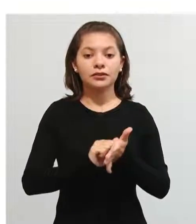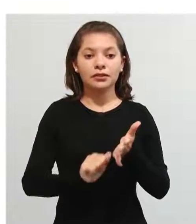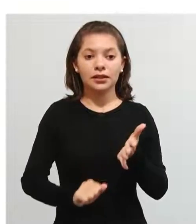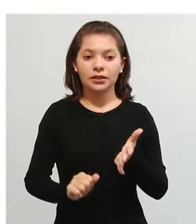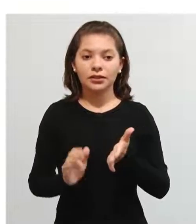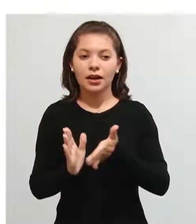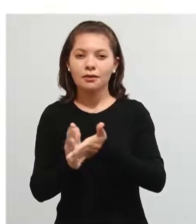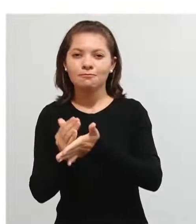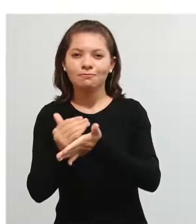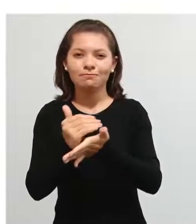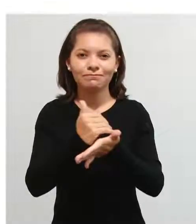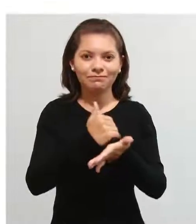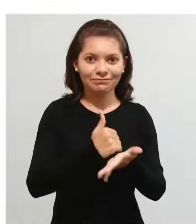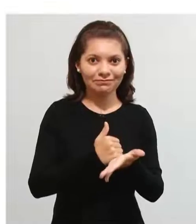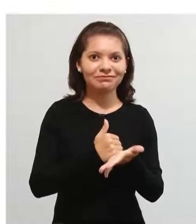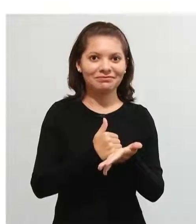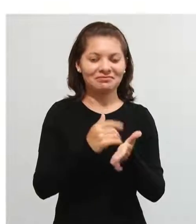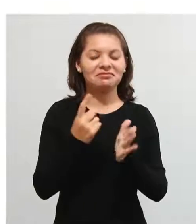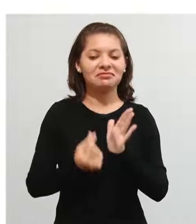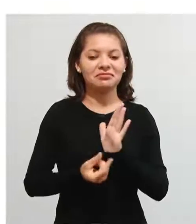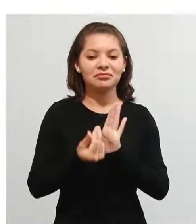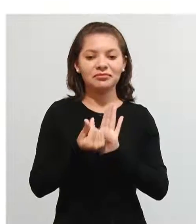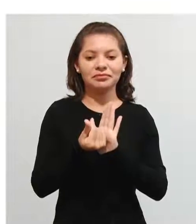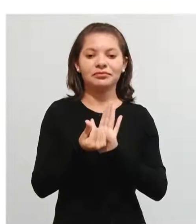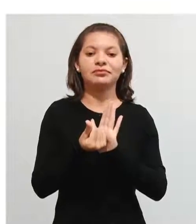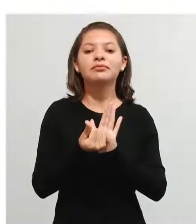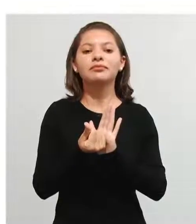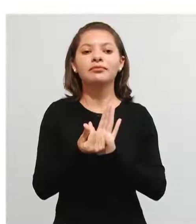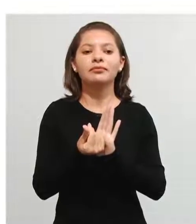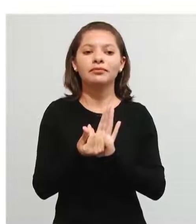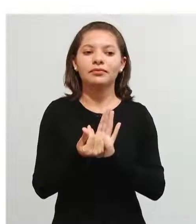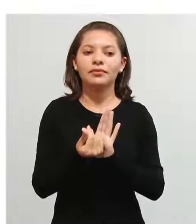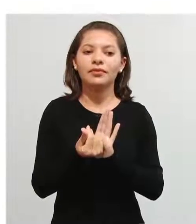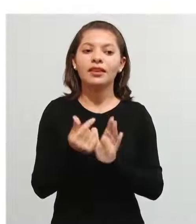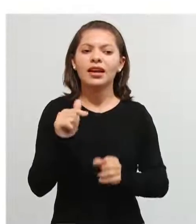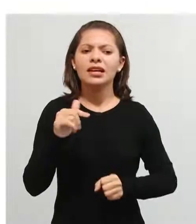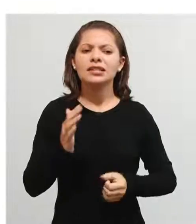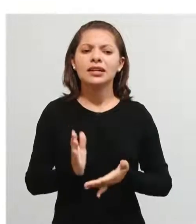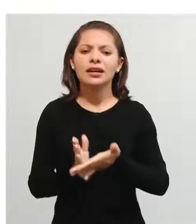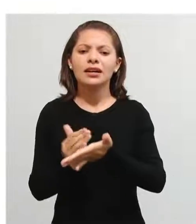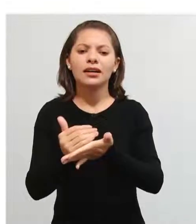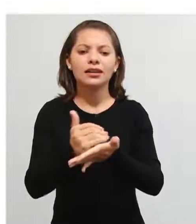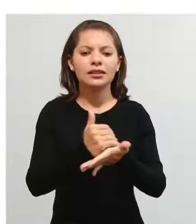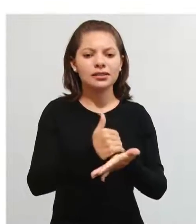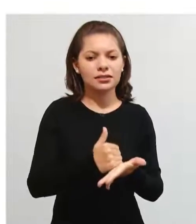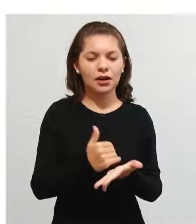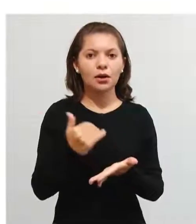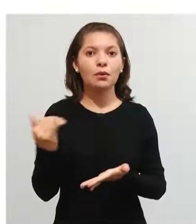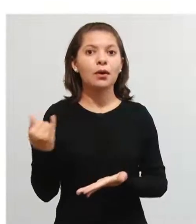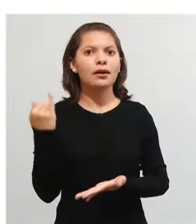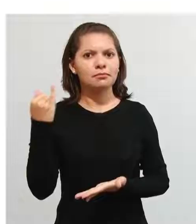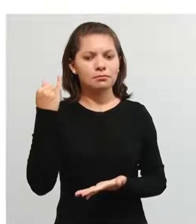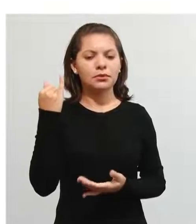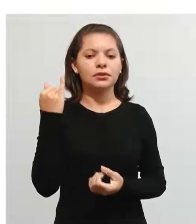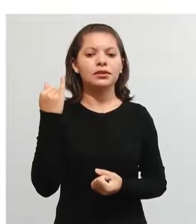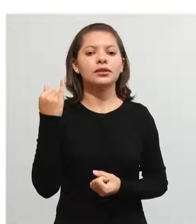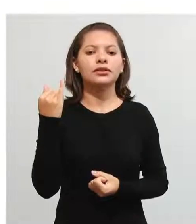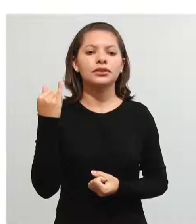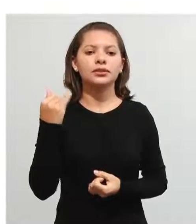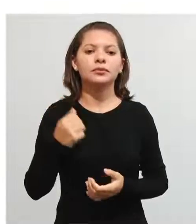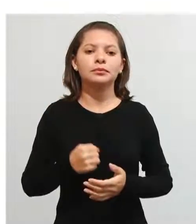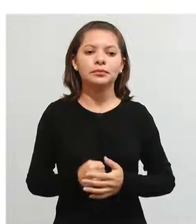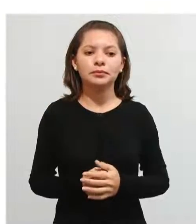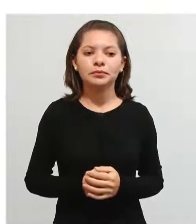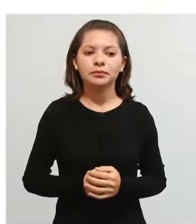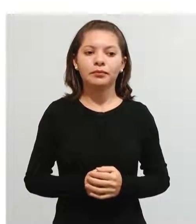arrecadação dos tributos, tá? Que essa arrecadação dos tributos é a principal fonte de receitas